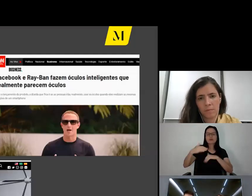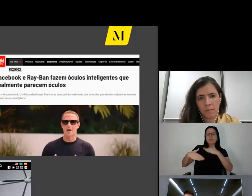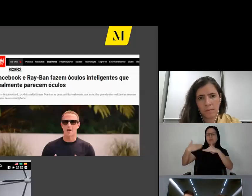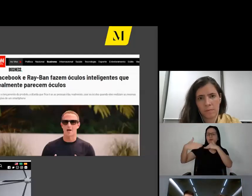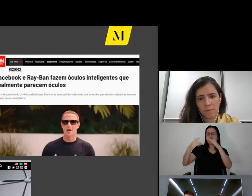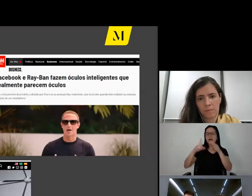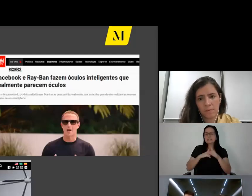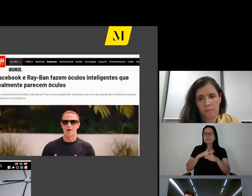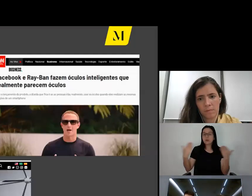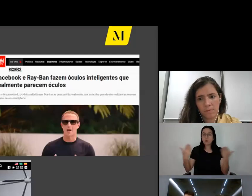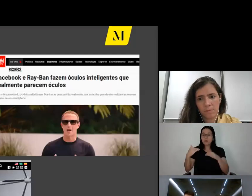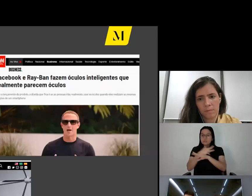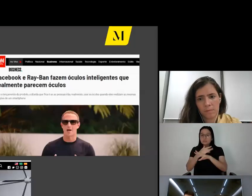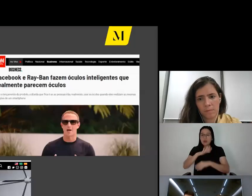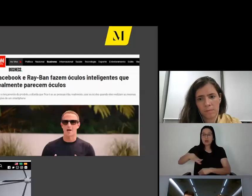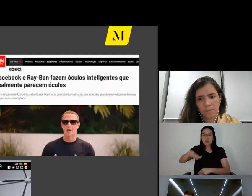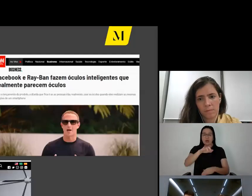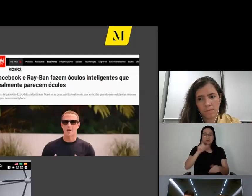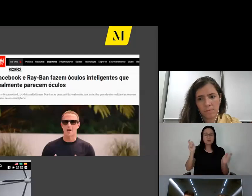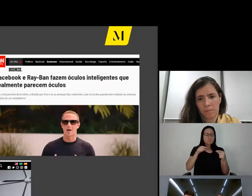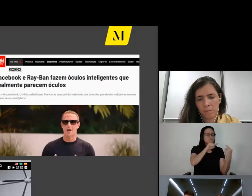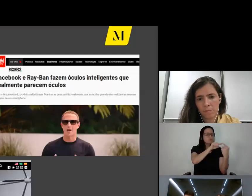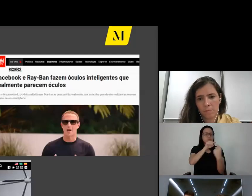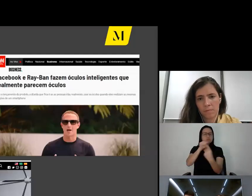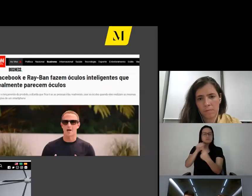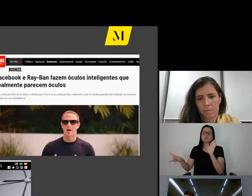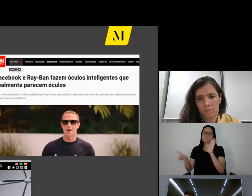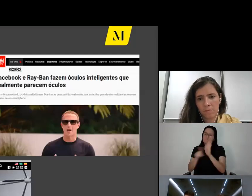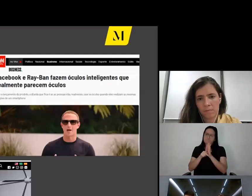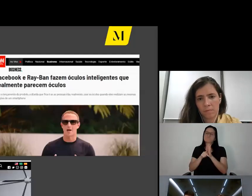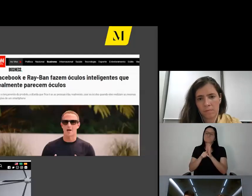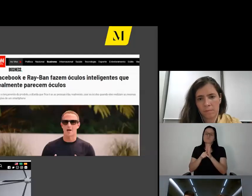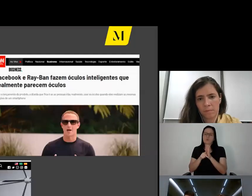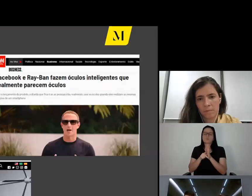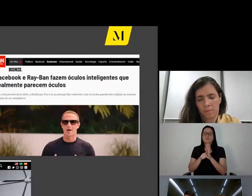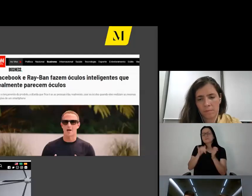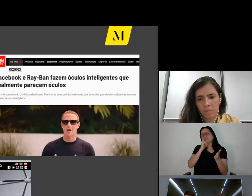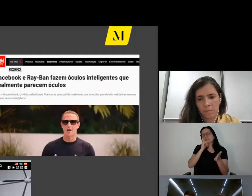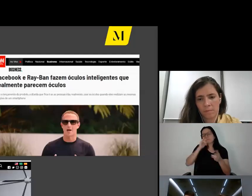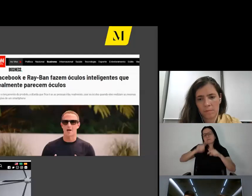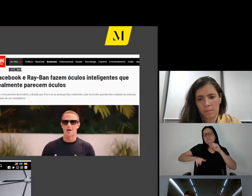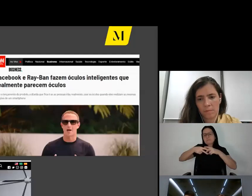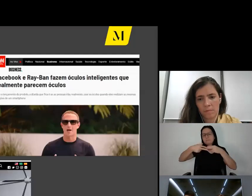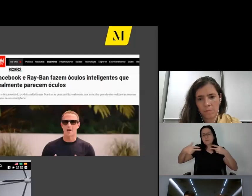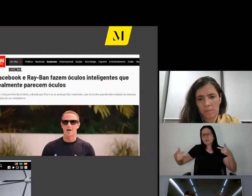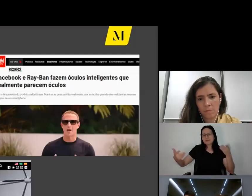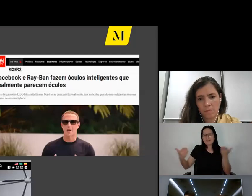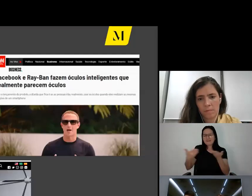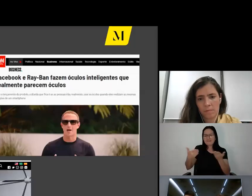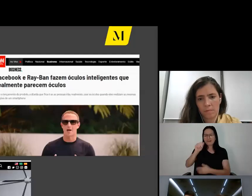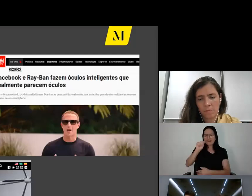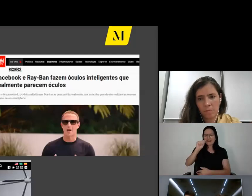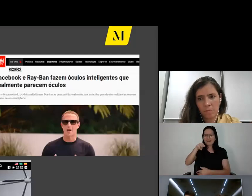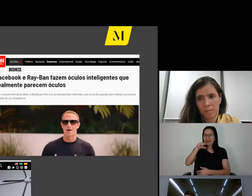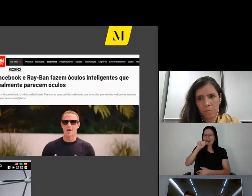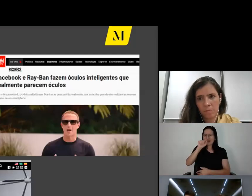estão intimamente ligadas com essas questões. Um dos produtos lançados pela Amazon recentemente foi justamente o